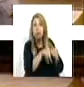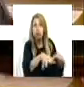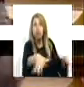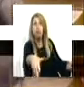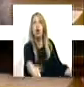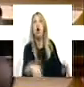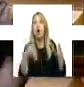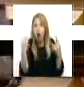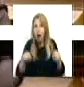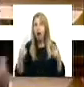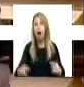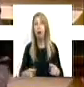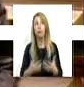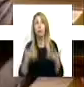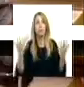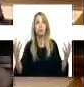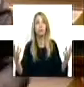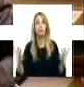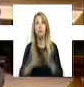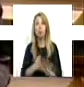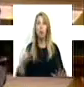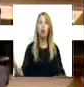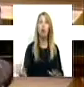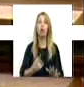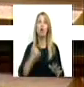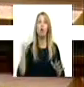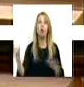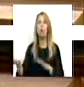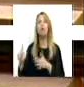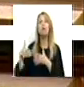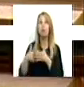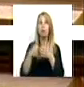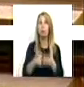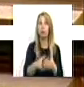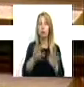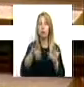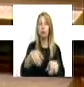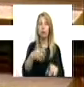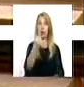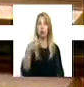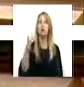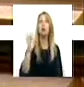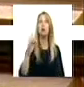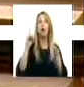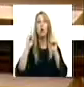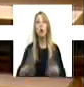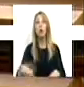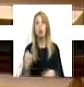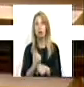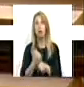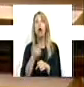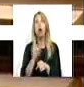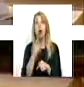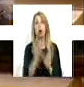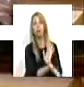que foi um longuíssimo processo. Em 2014, no final de 2014, iniciaram-se os trabalhos de remoção de